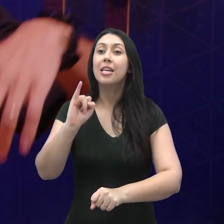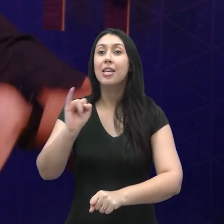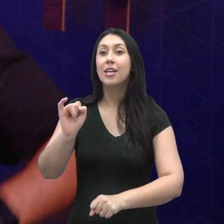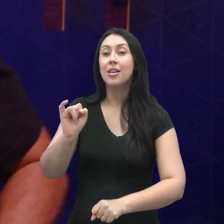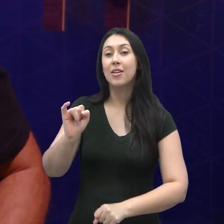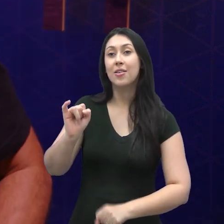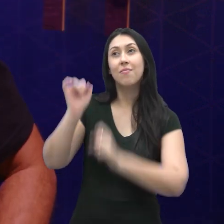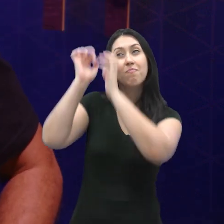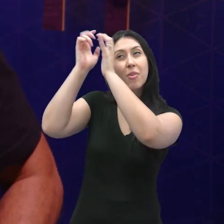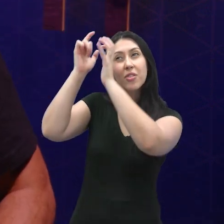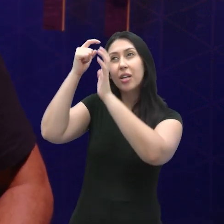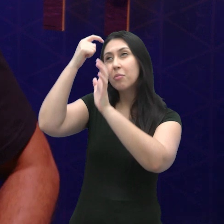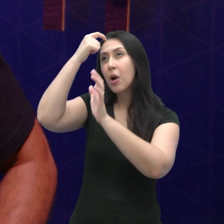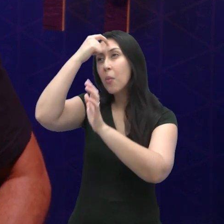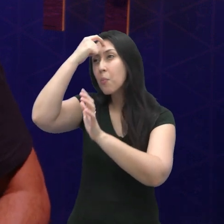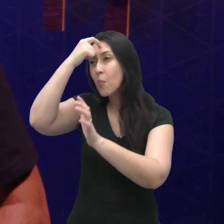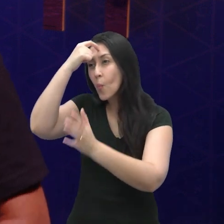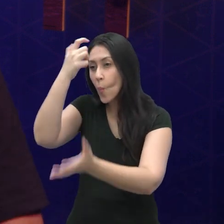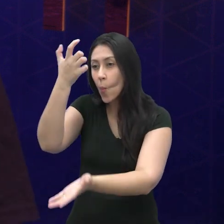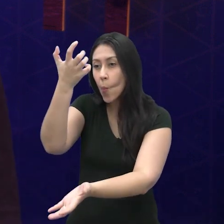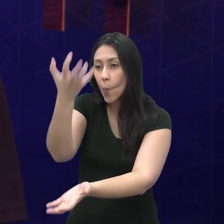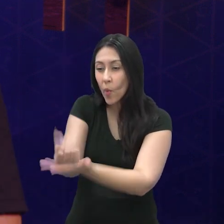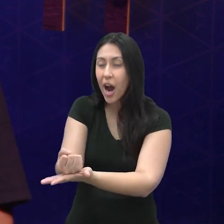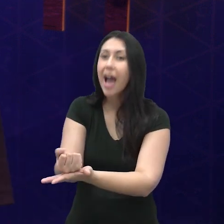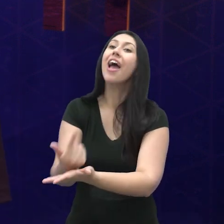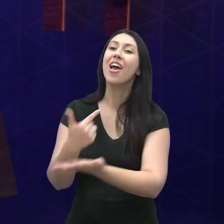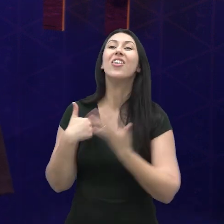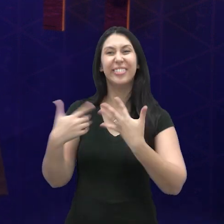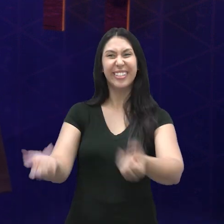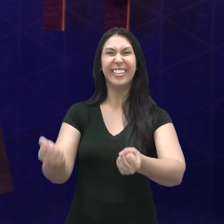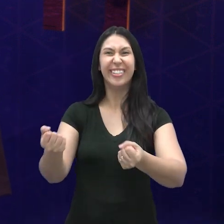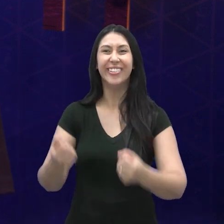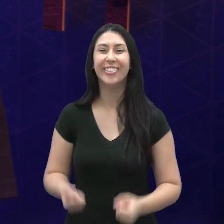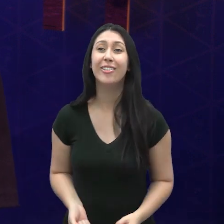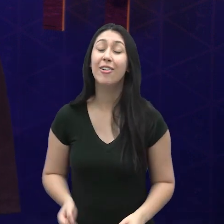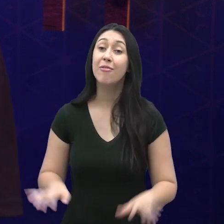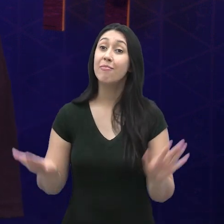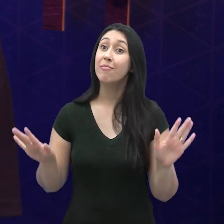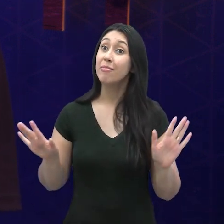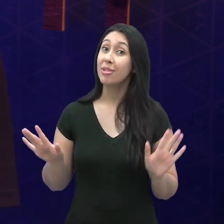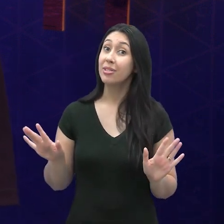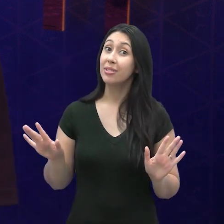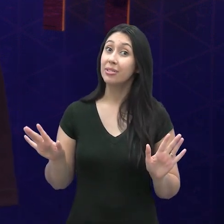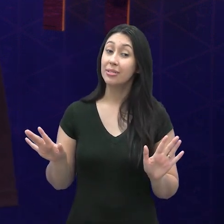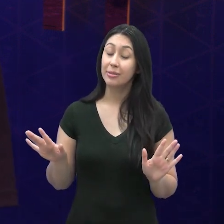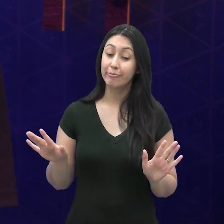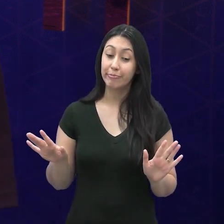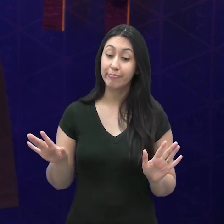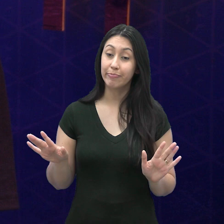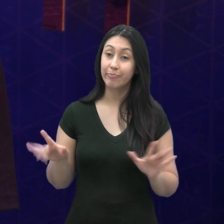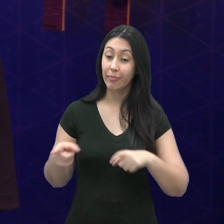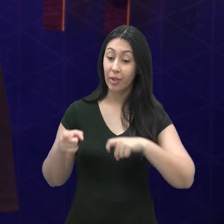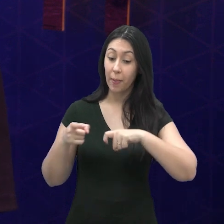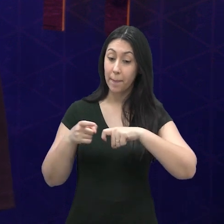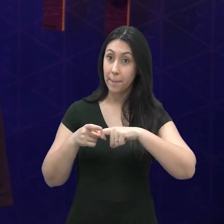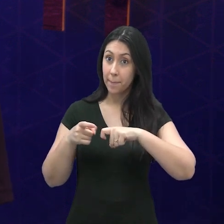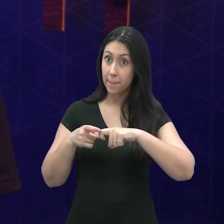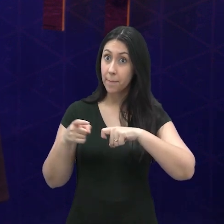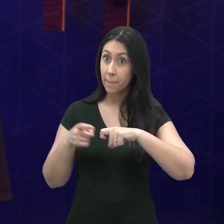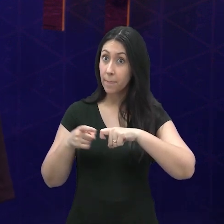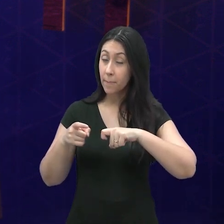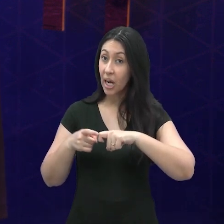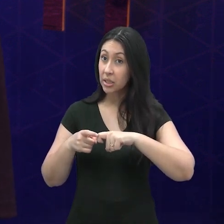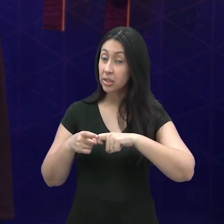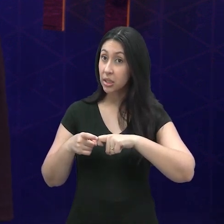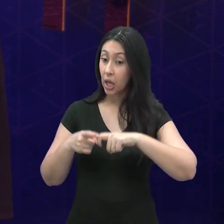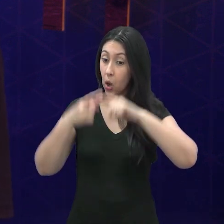do meu cérebro num computador aí, só para eu ver como é que vai ser o futuro, eu acho que eu toparia. Mas a medicina, né, o